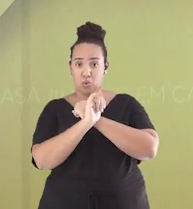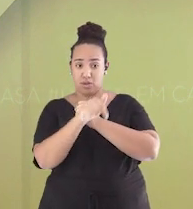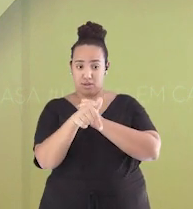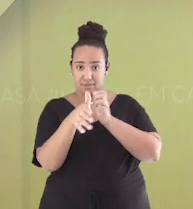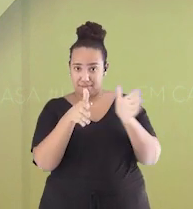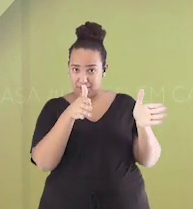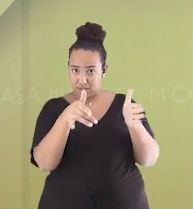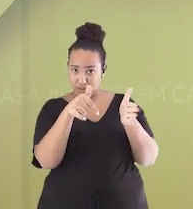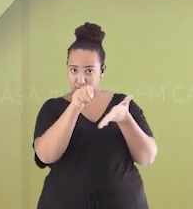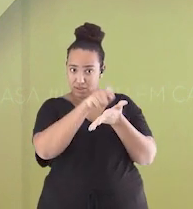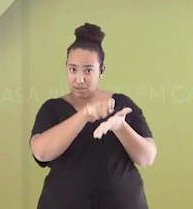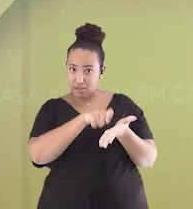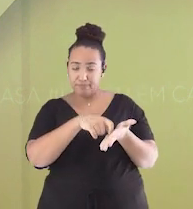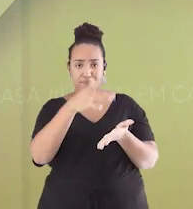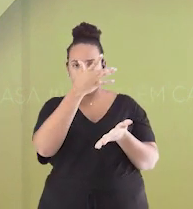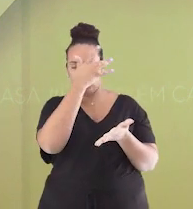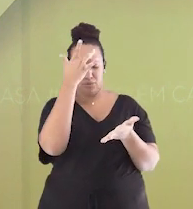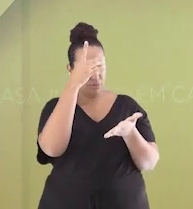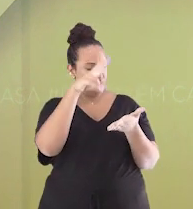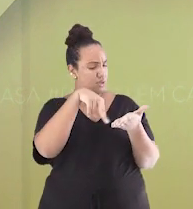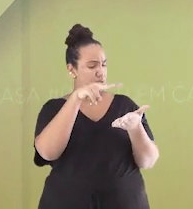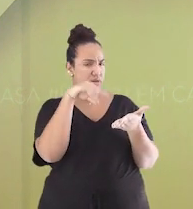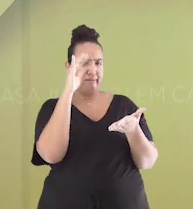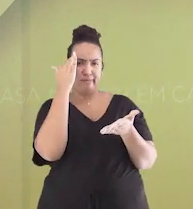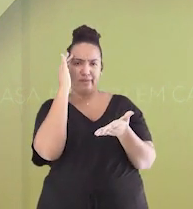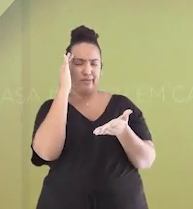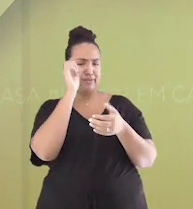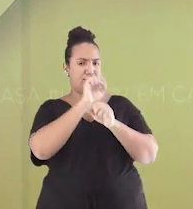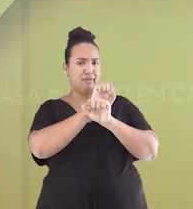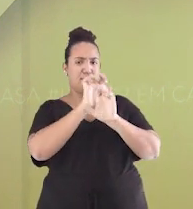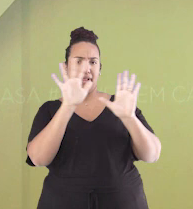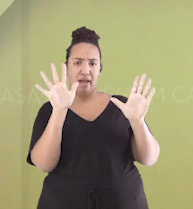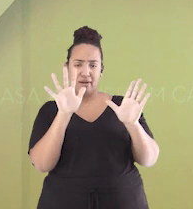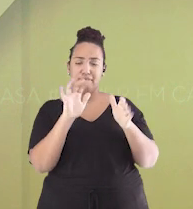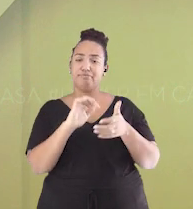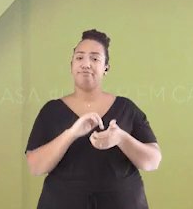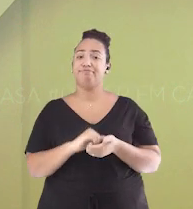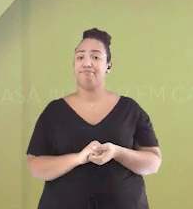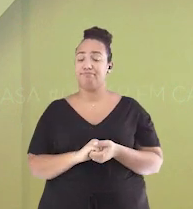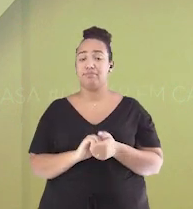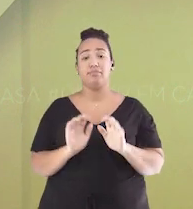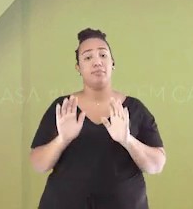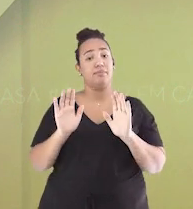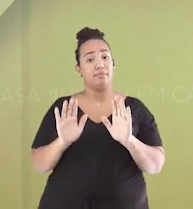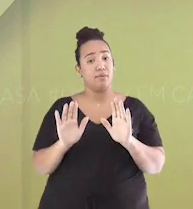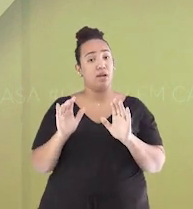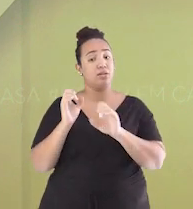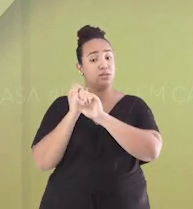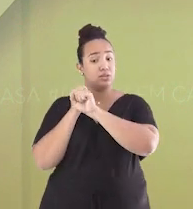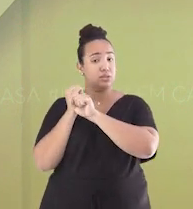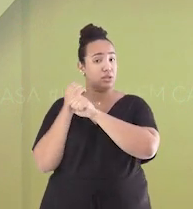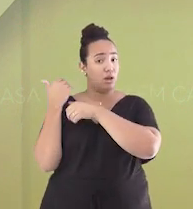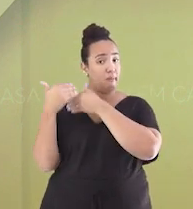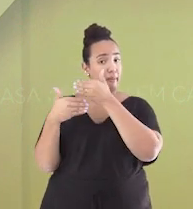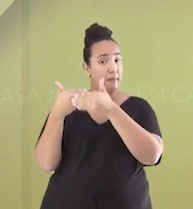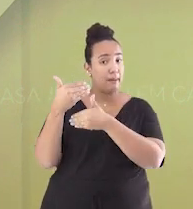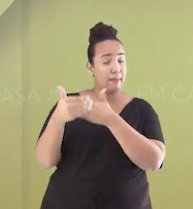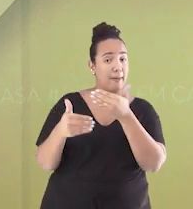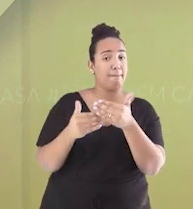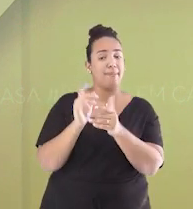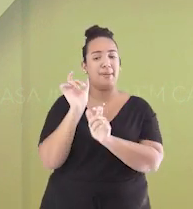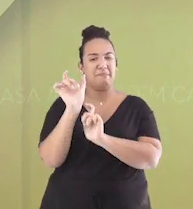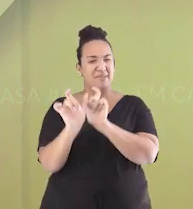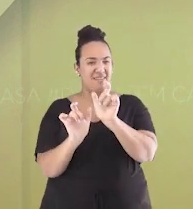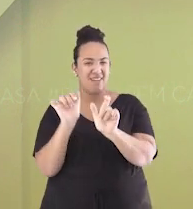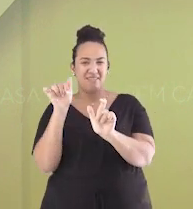foi escrita, as pessoas entendiam o texto perfeitamente. No entanto, com o passar dos anos, essas palavras